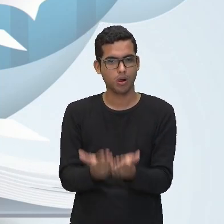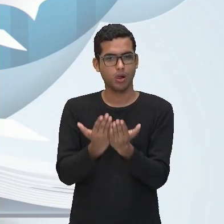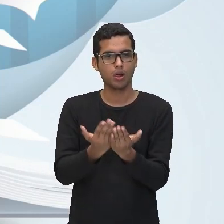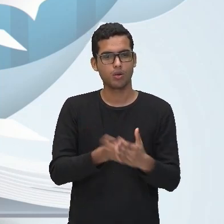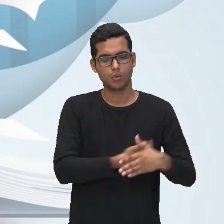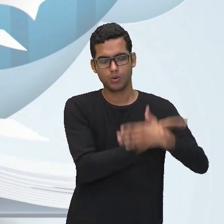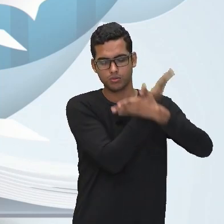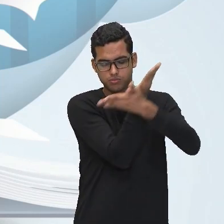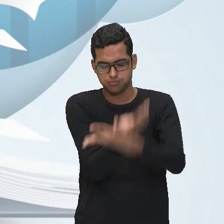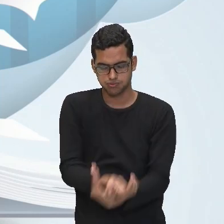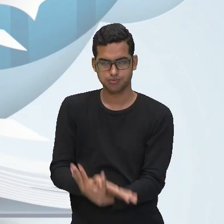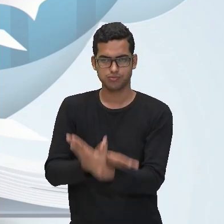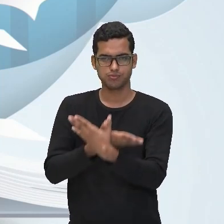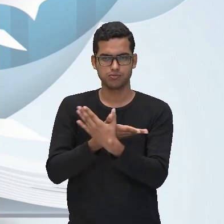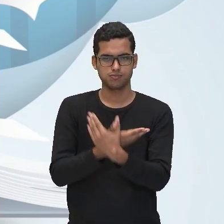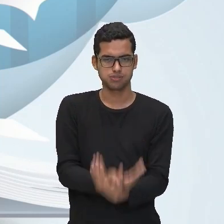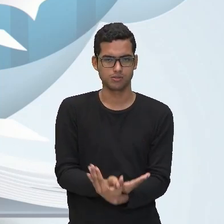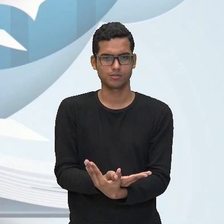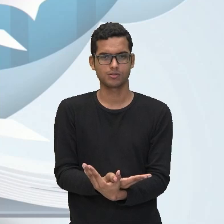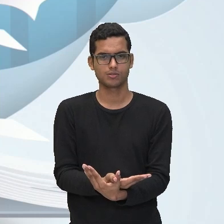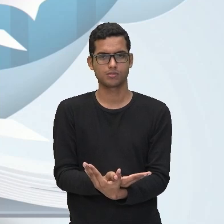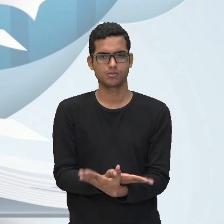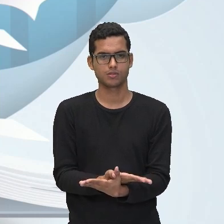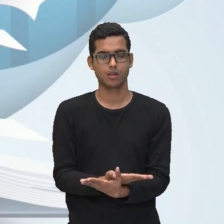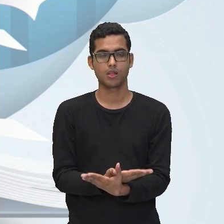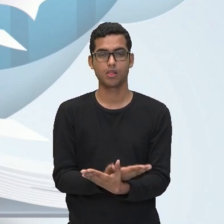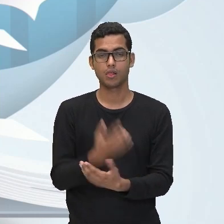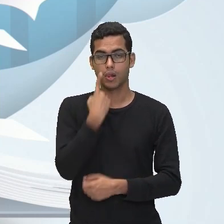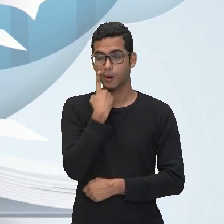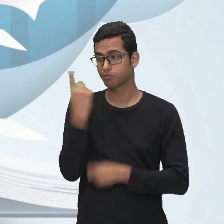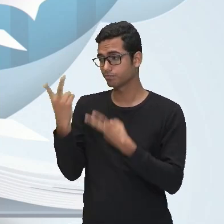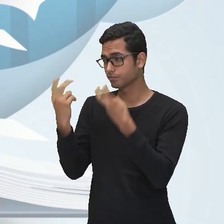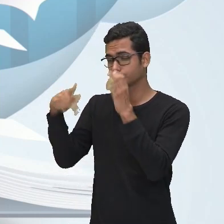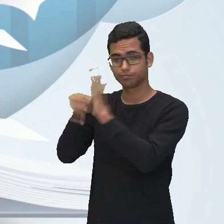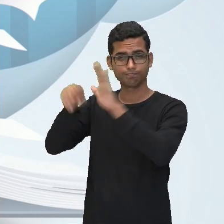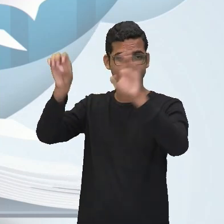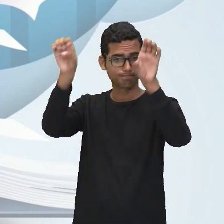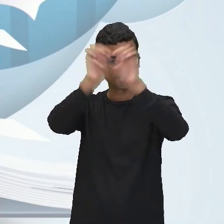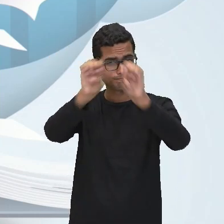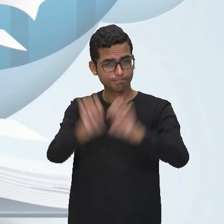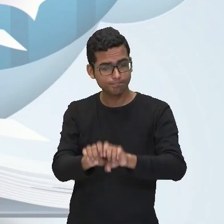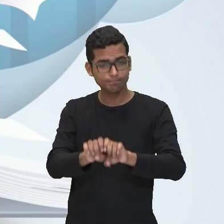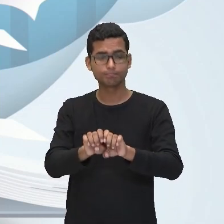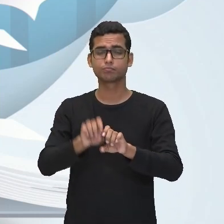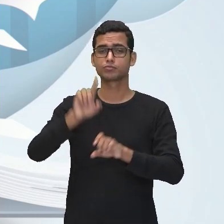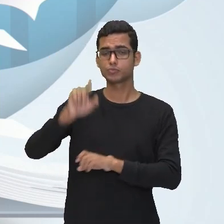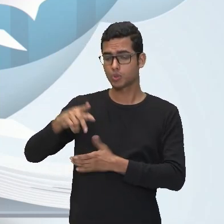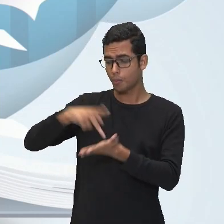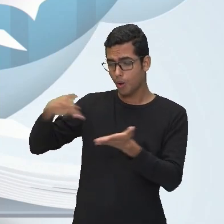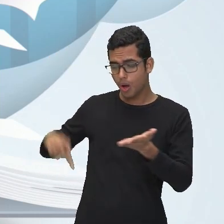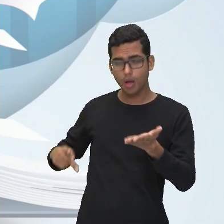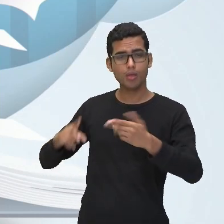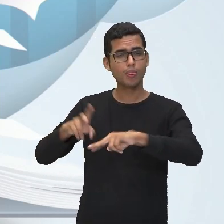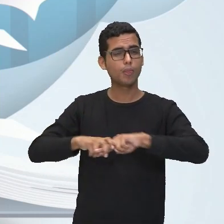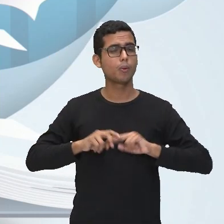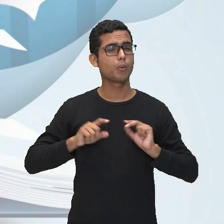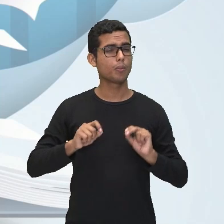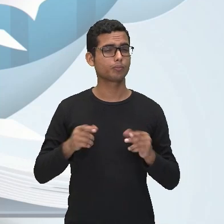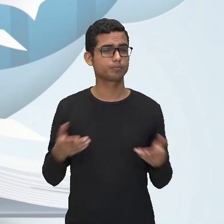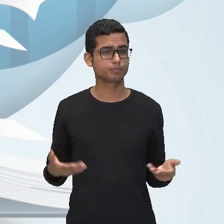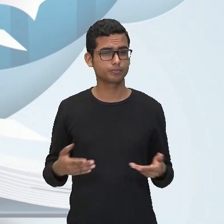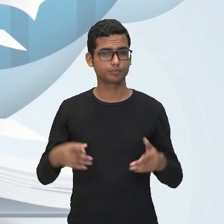bem. Então, você observa que está estruturado, que é um poema porque ele